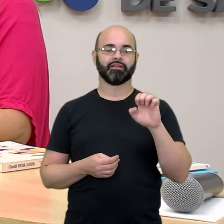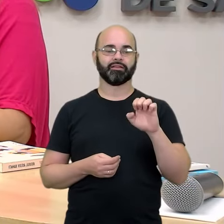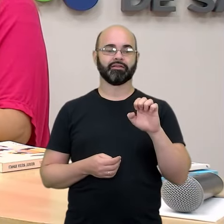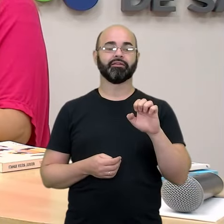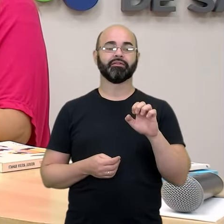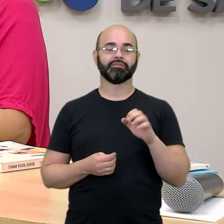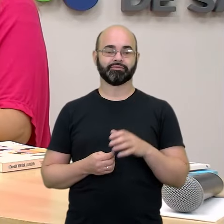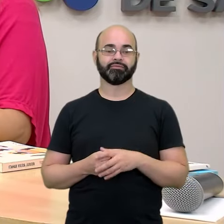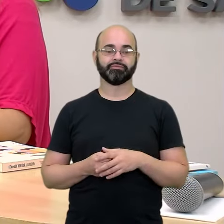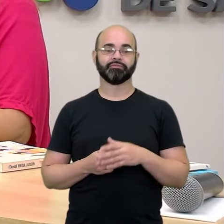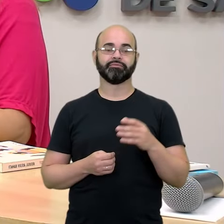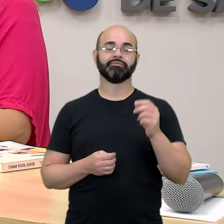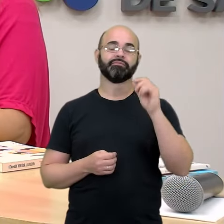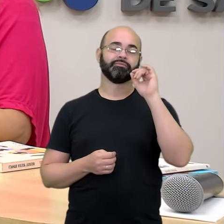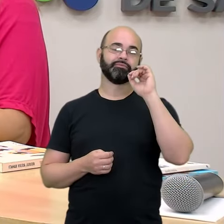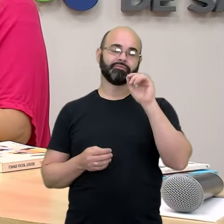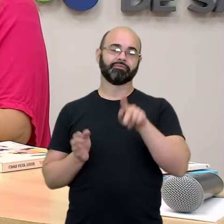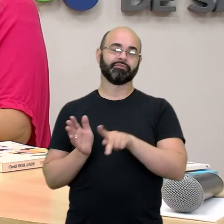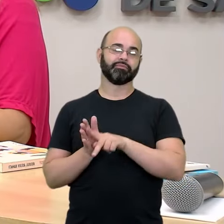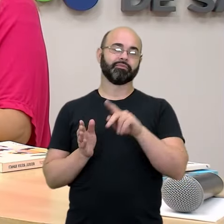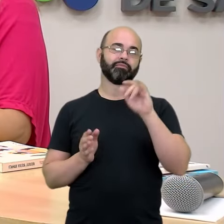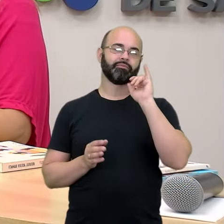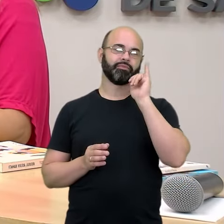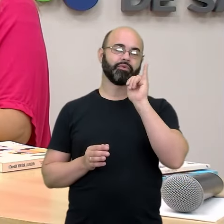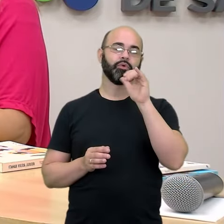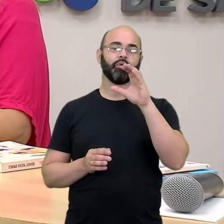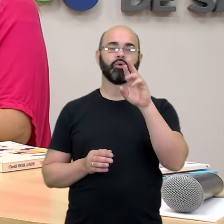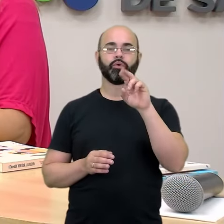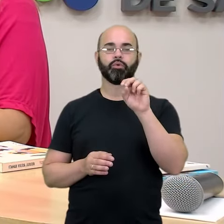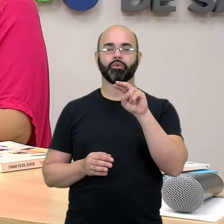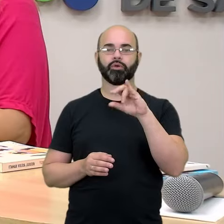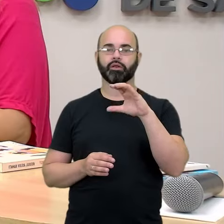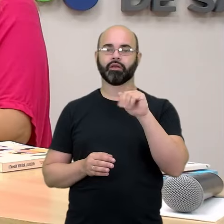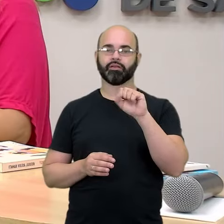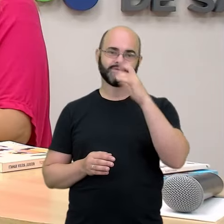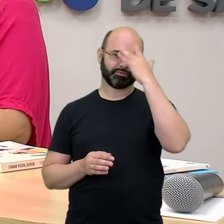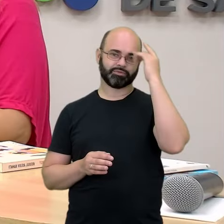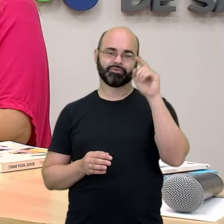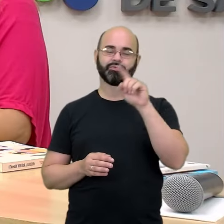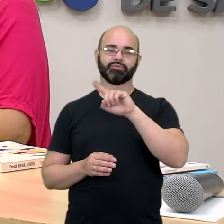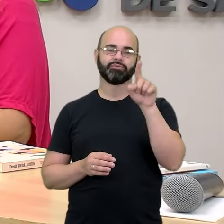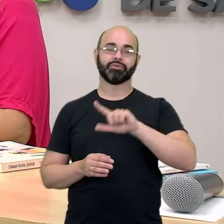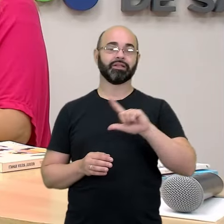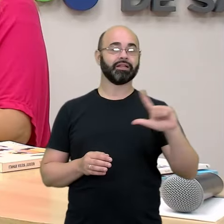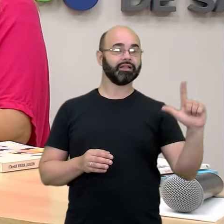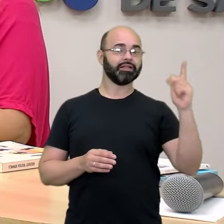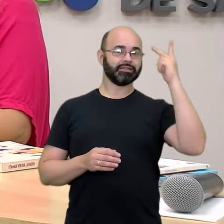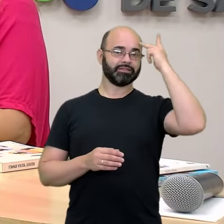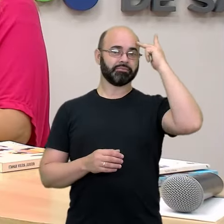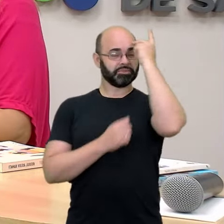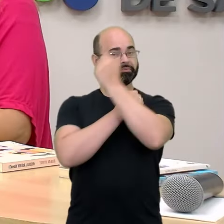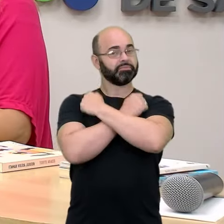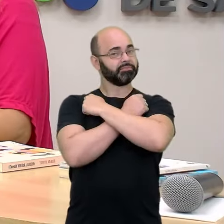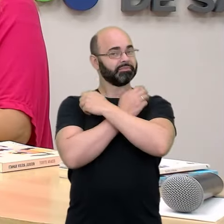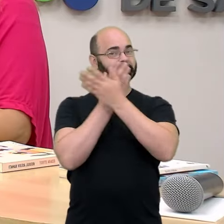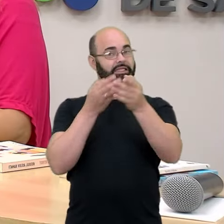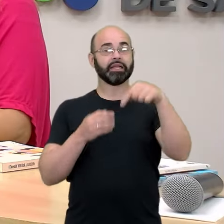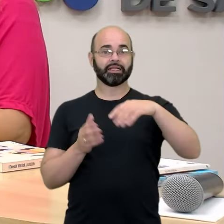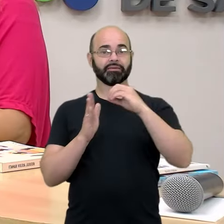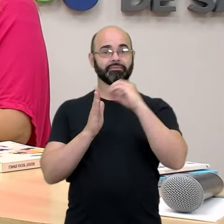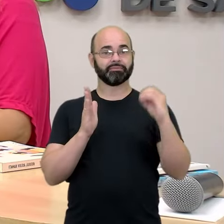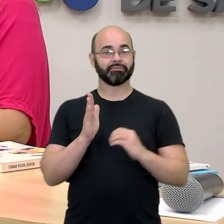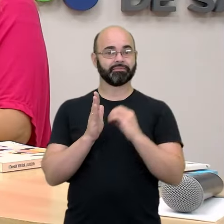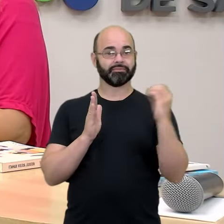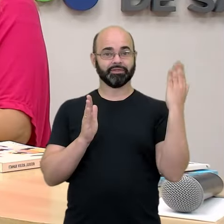Integral, um livro de crônicas, né? Um escritor de Guaianazes, Zona Leste de São Paulo, né? Maravilhoso. Abraço pra ti. Ele já veio aqui no Centro de Mídias,